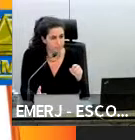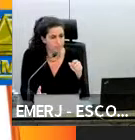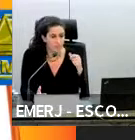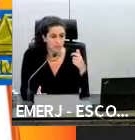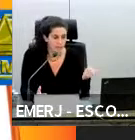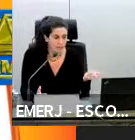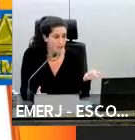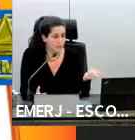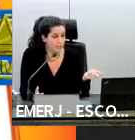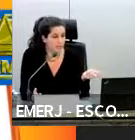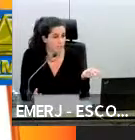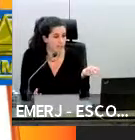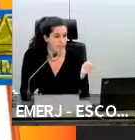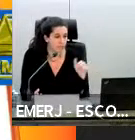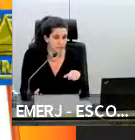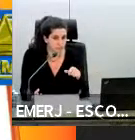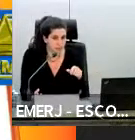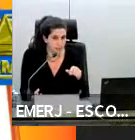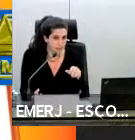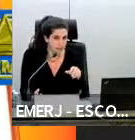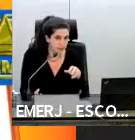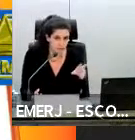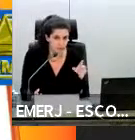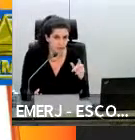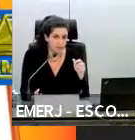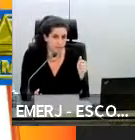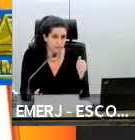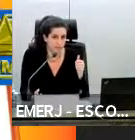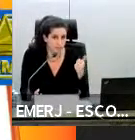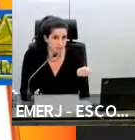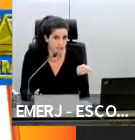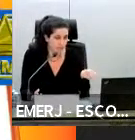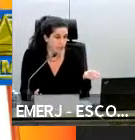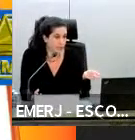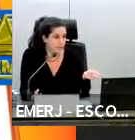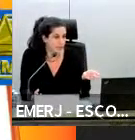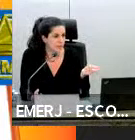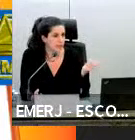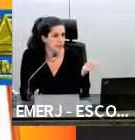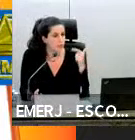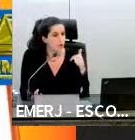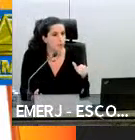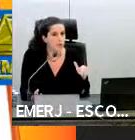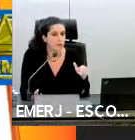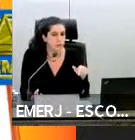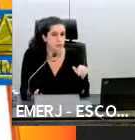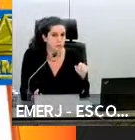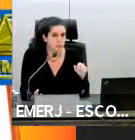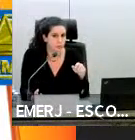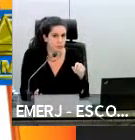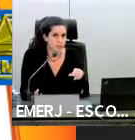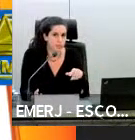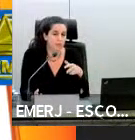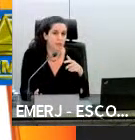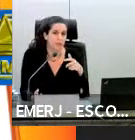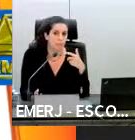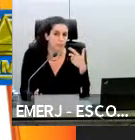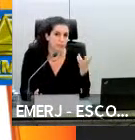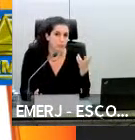especialmente, até porque a Lei Maria da Penha não fala em punir e vigiar, ela fala em prevenir e coibir. Então, como nós, do sistema de